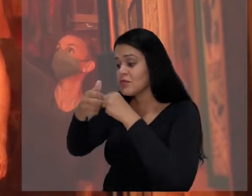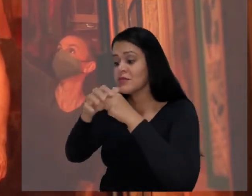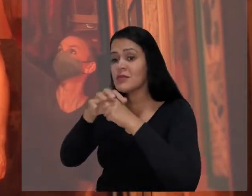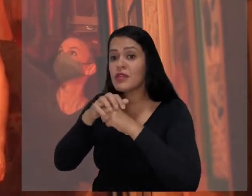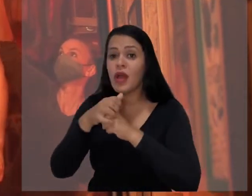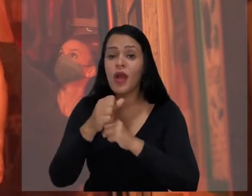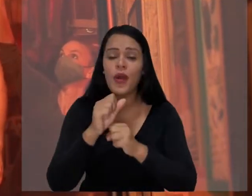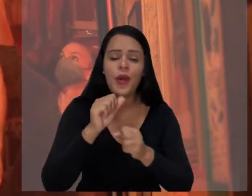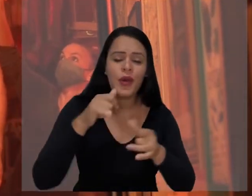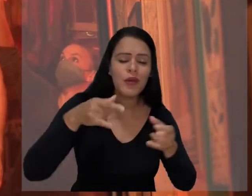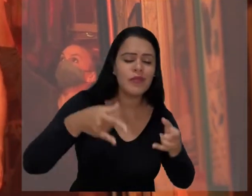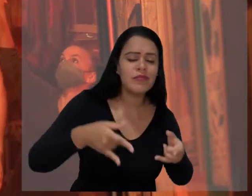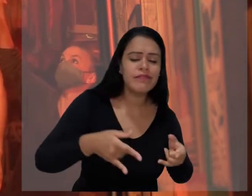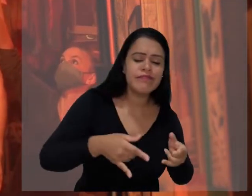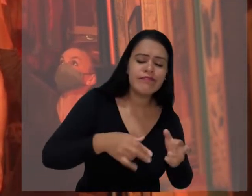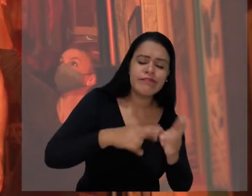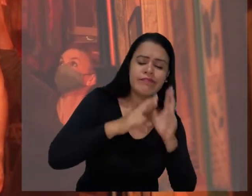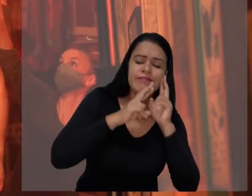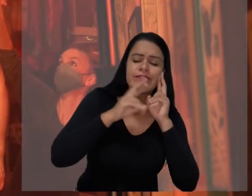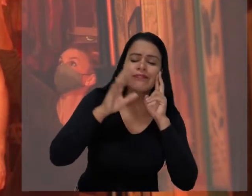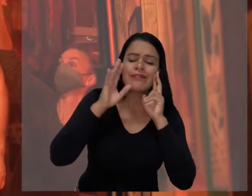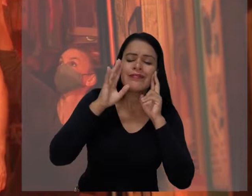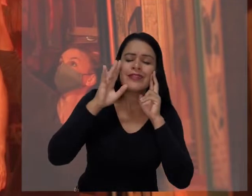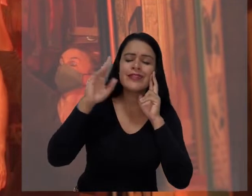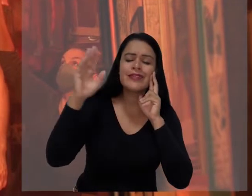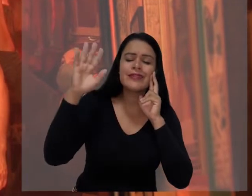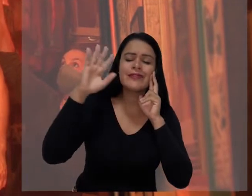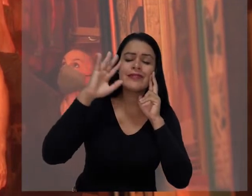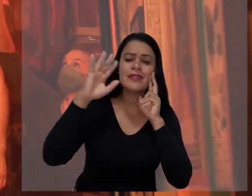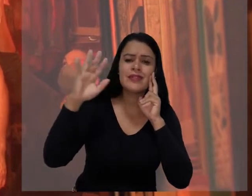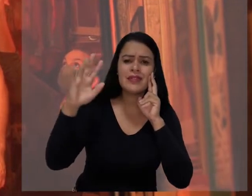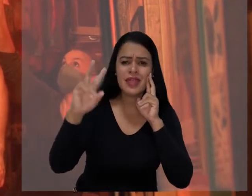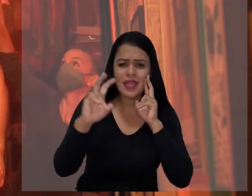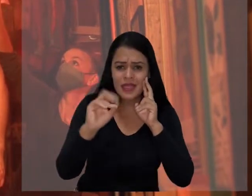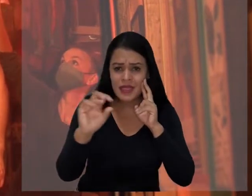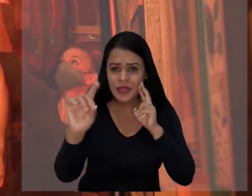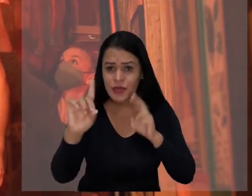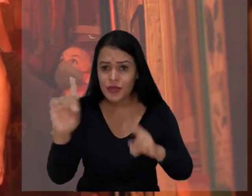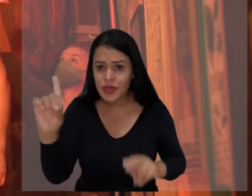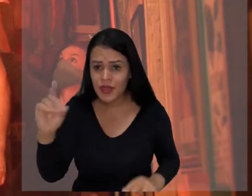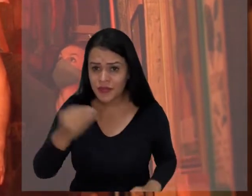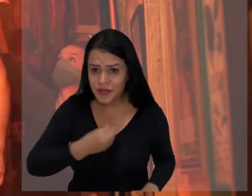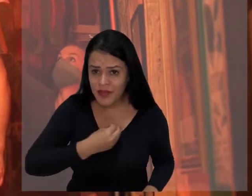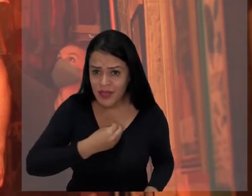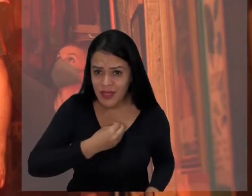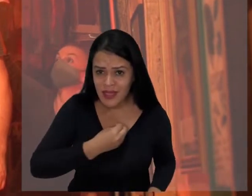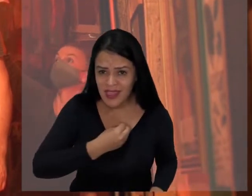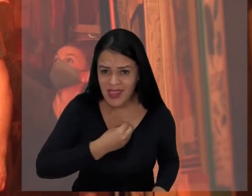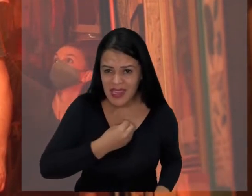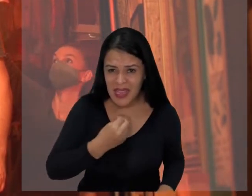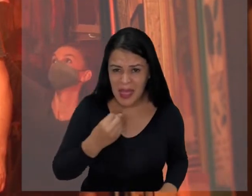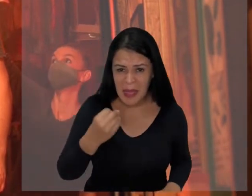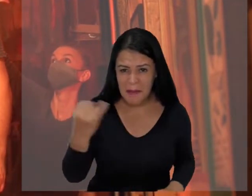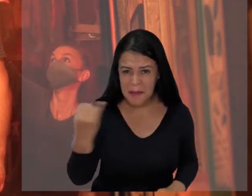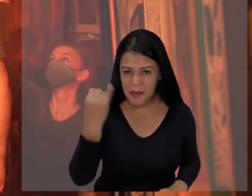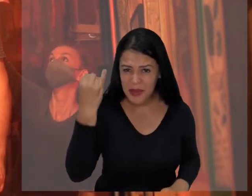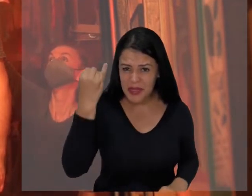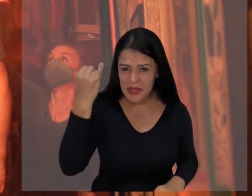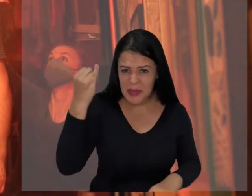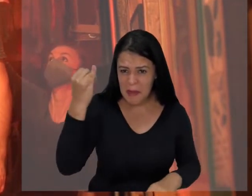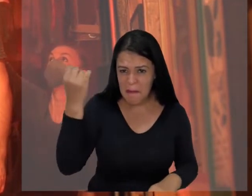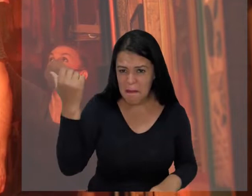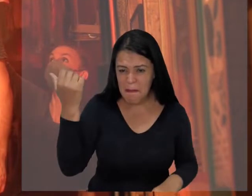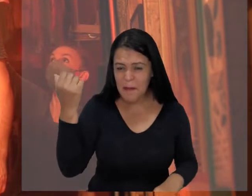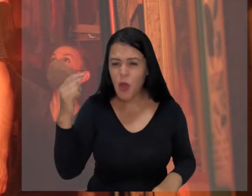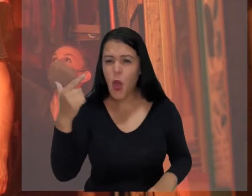simplesmente deitar em sua cama e sonhar. Será que os 500 dias que ele ainda viver valem menos que os 60 ou 80 anos a